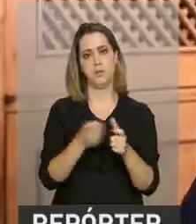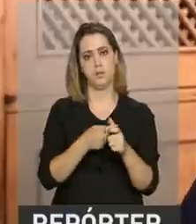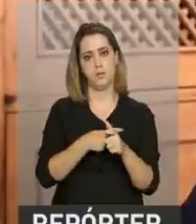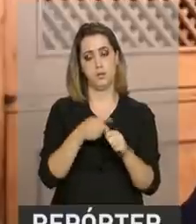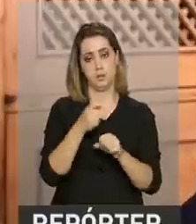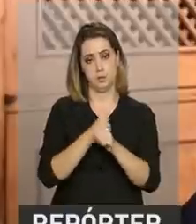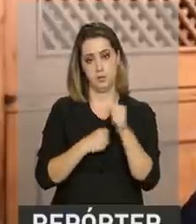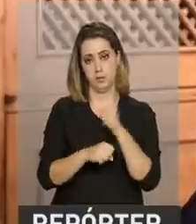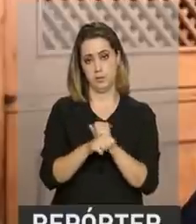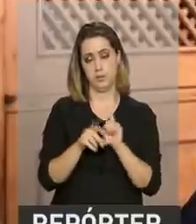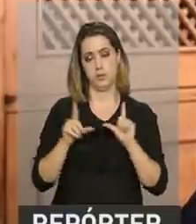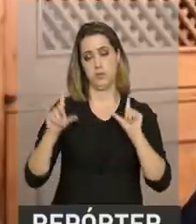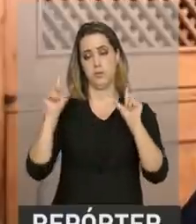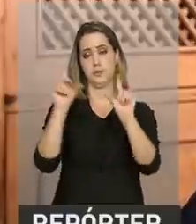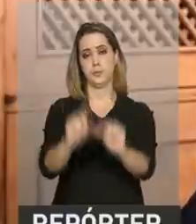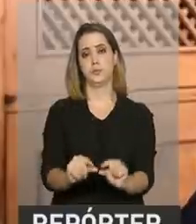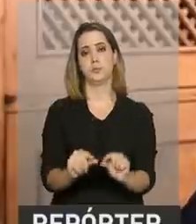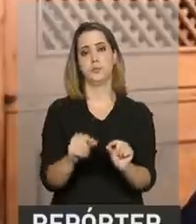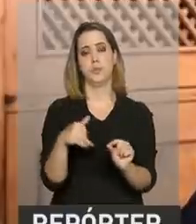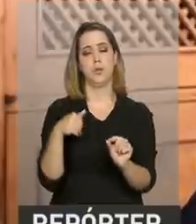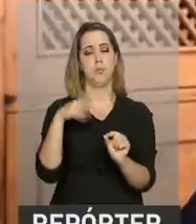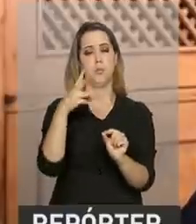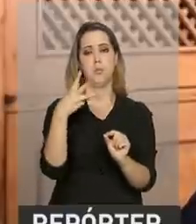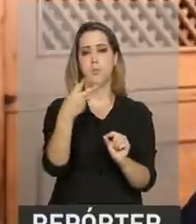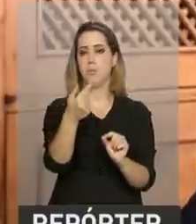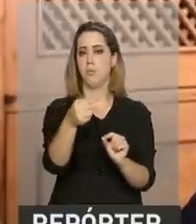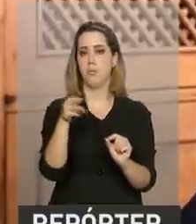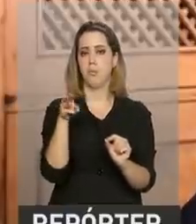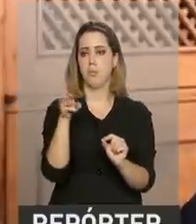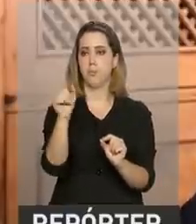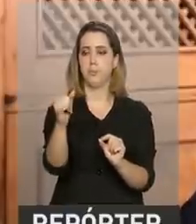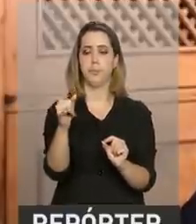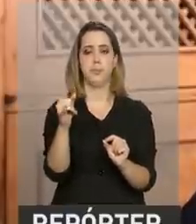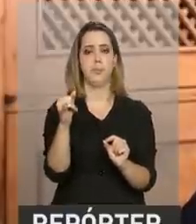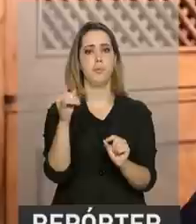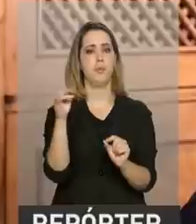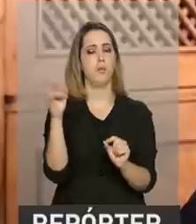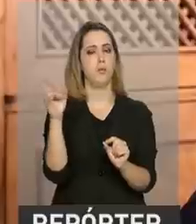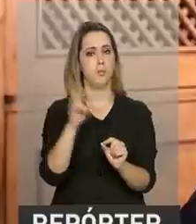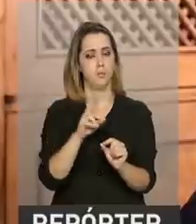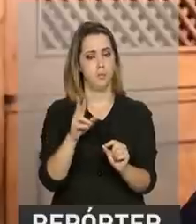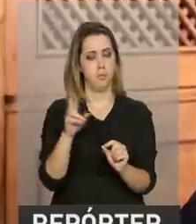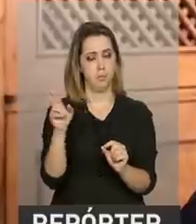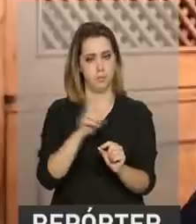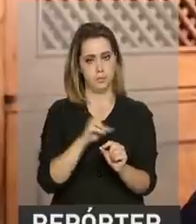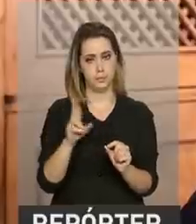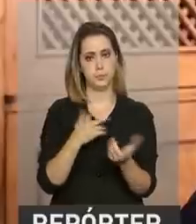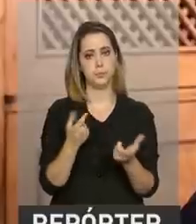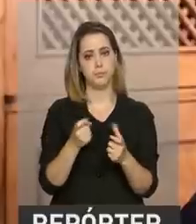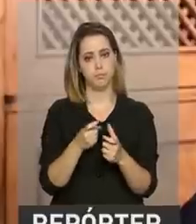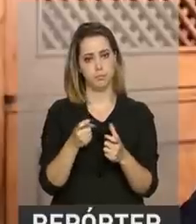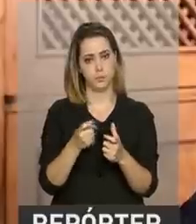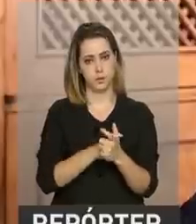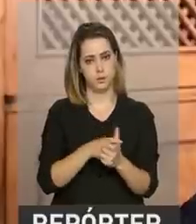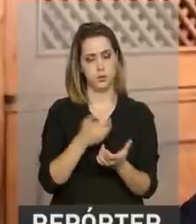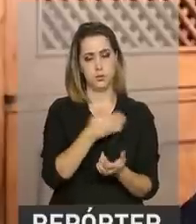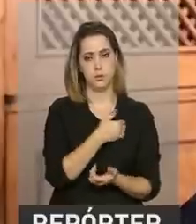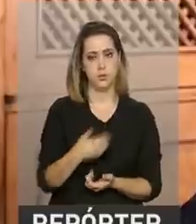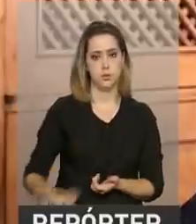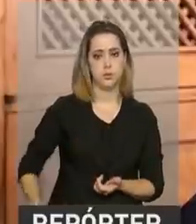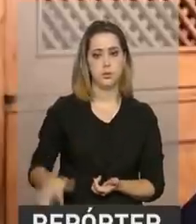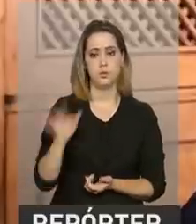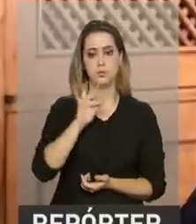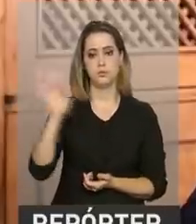esforço reduziu em mais de 37,5 bilhões o estoque de restos a pagar da União, o